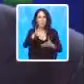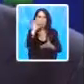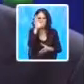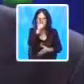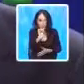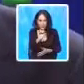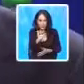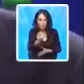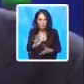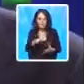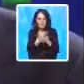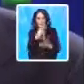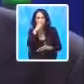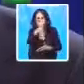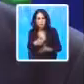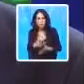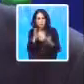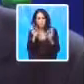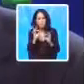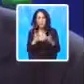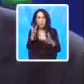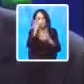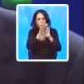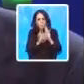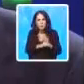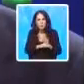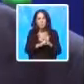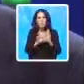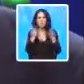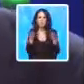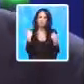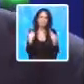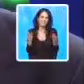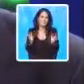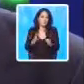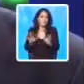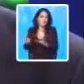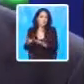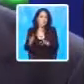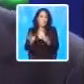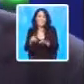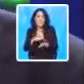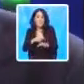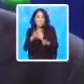um governo que responda pela execução de um programa que teria sido dispensável